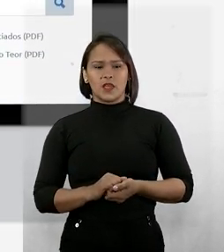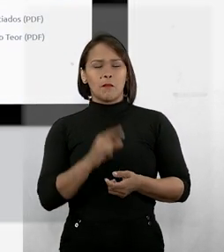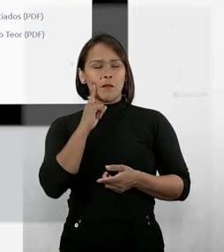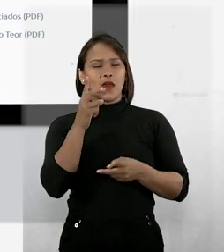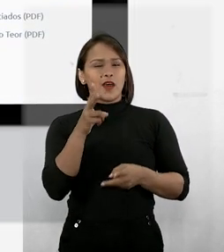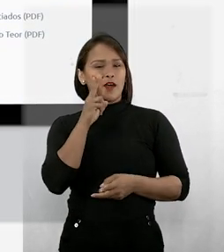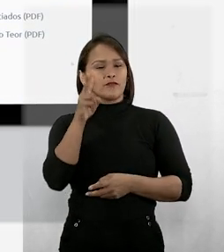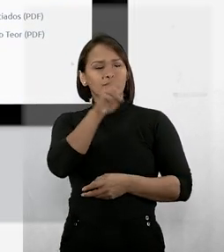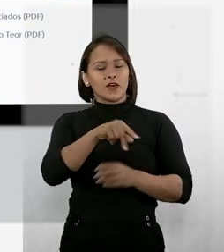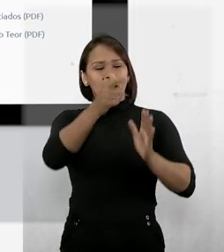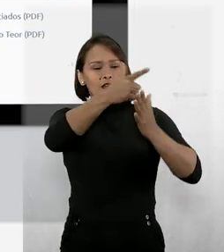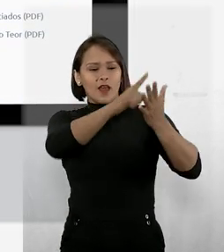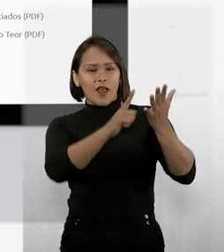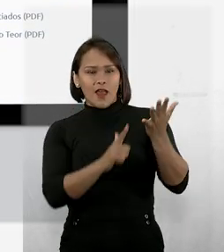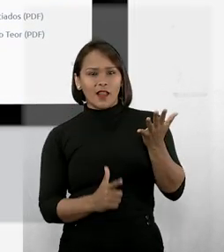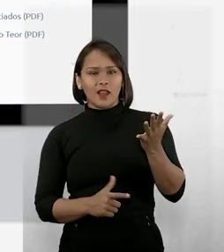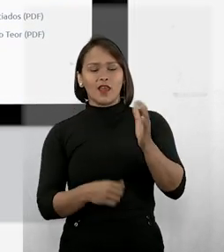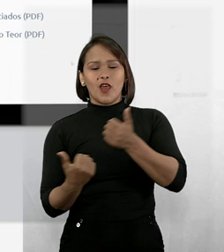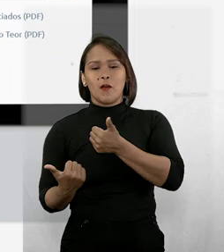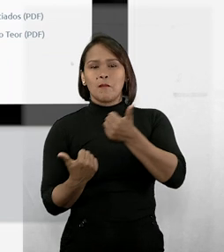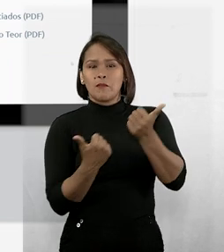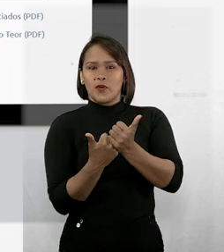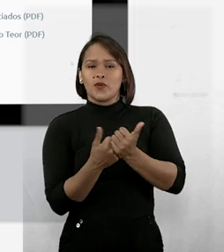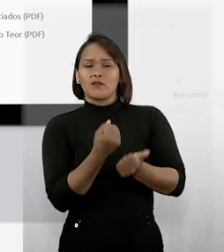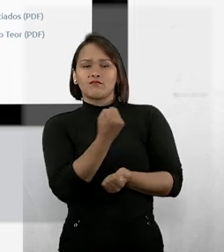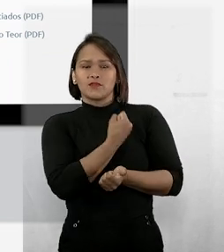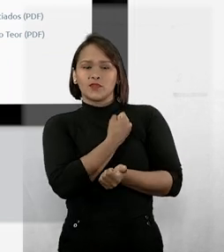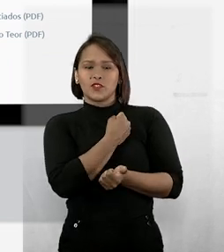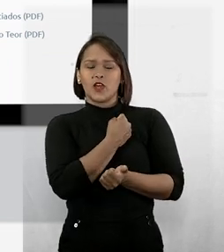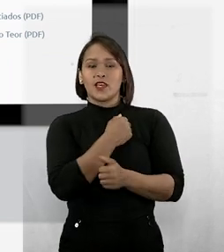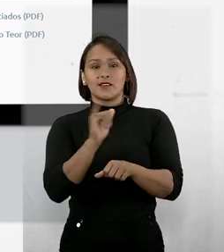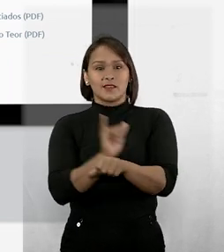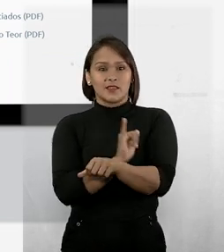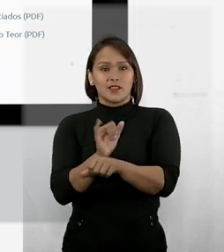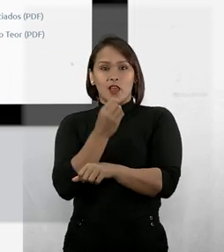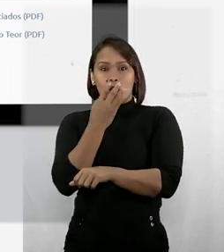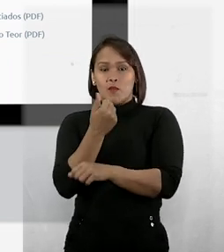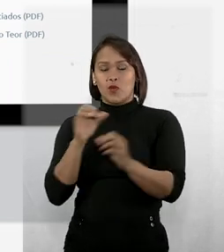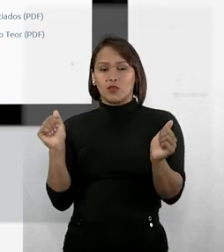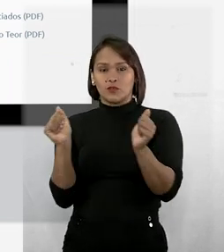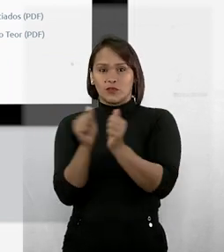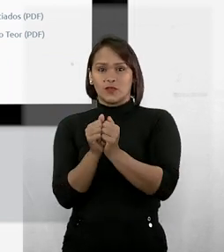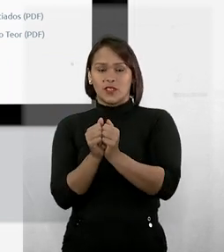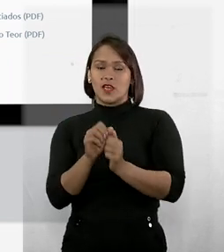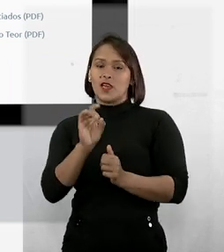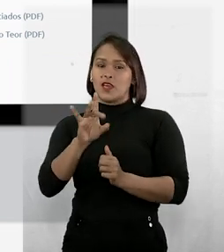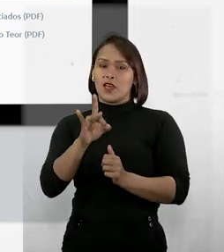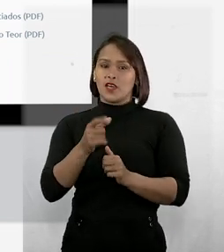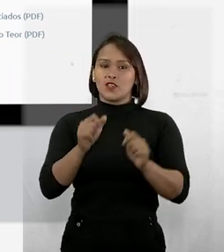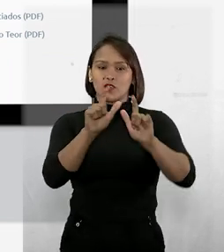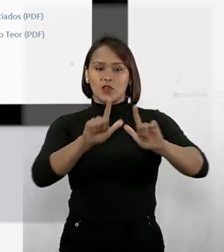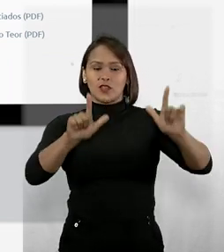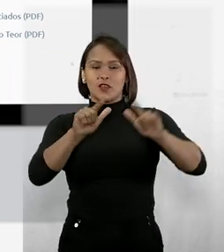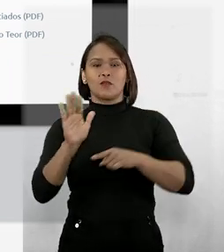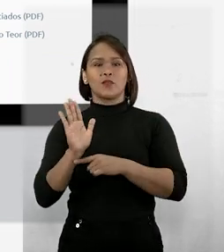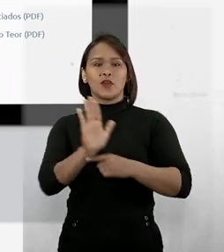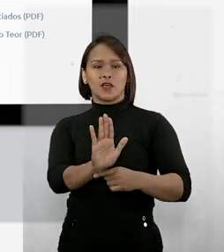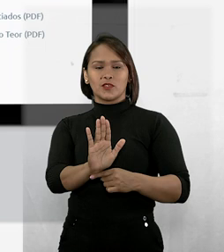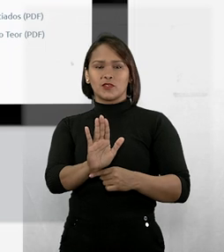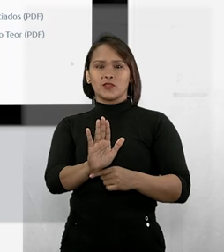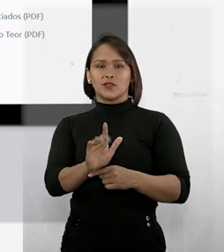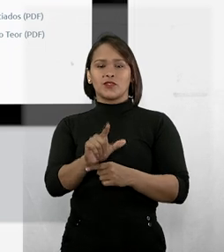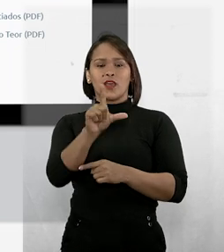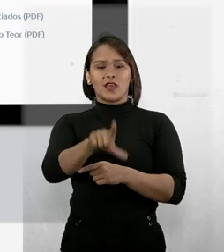Para visualizar a lista dos símbolos auxiliares e operadores lógicos e de proximidade, é só ir no campo Ajuda